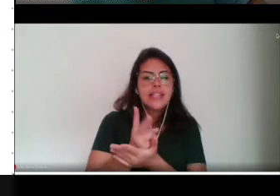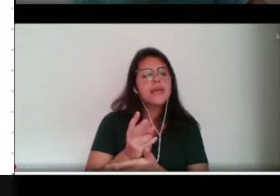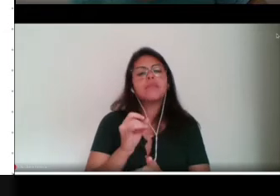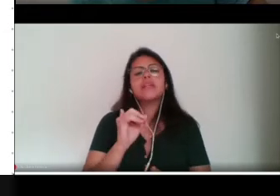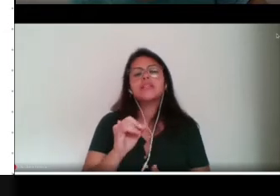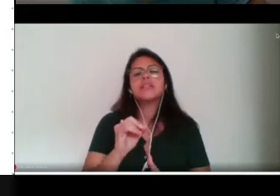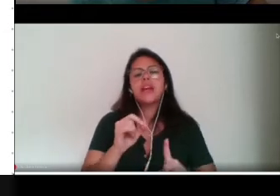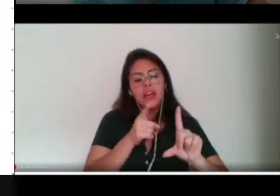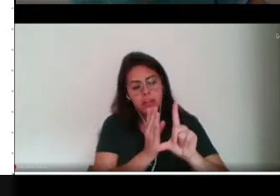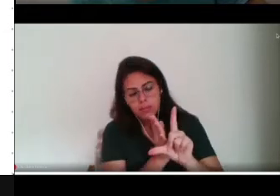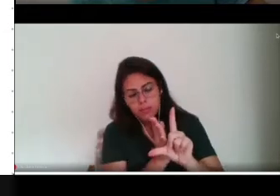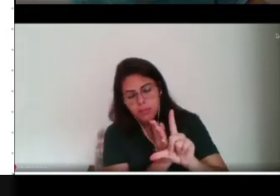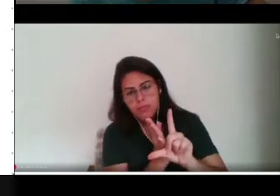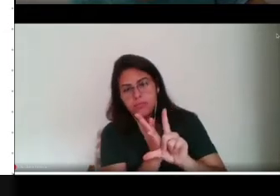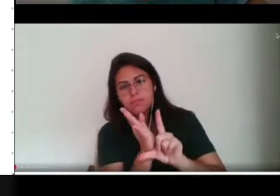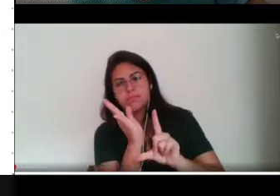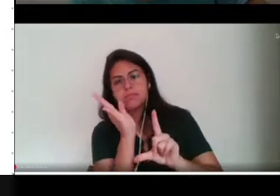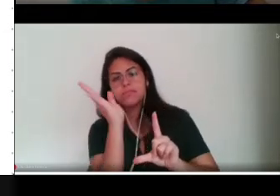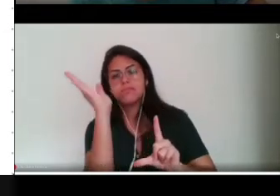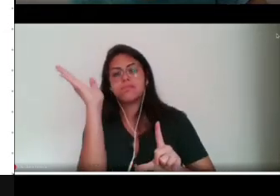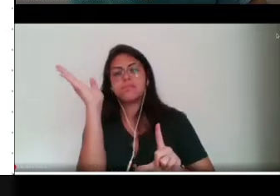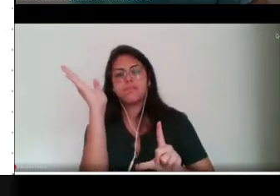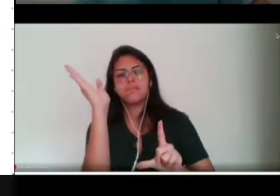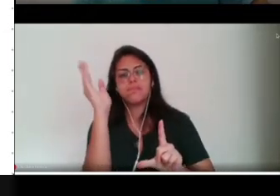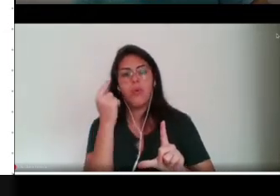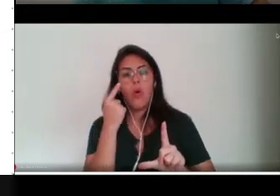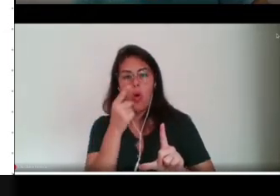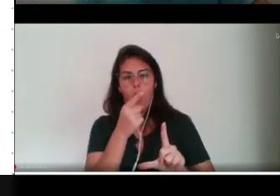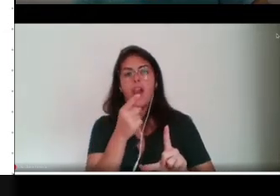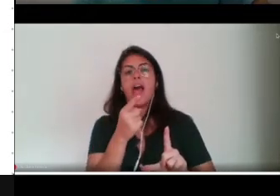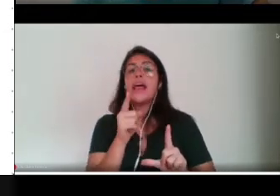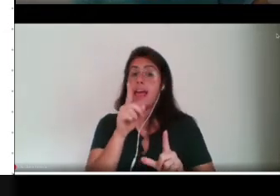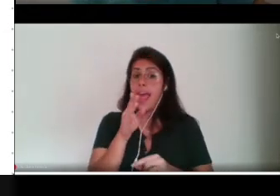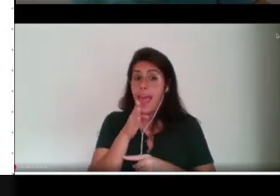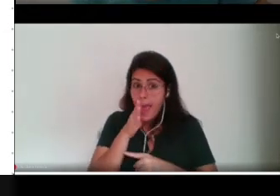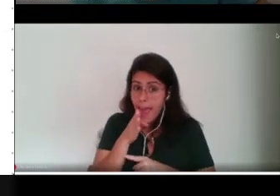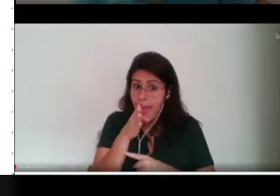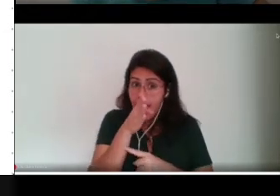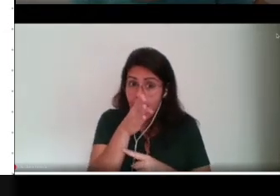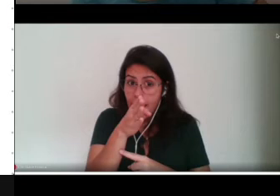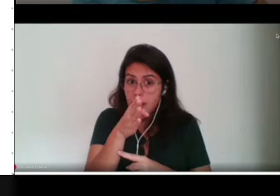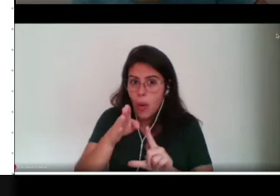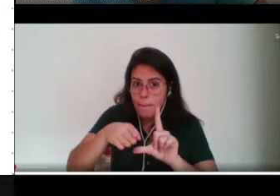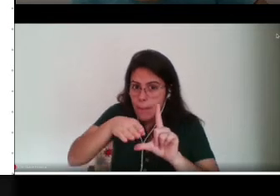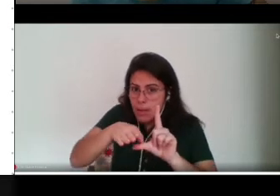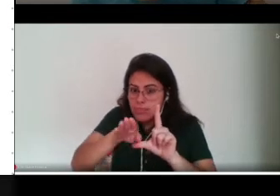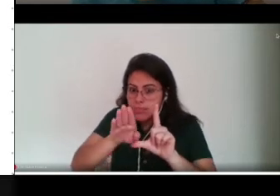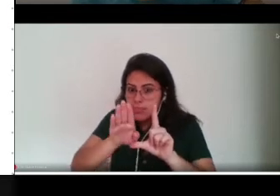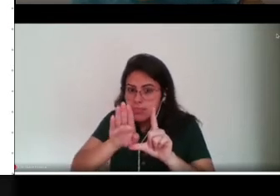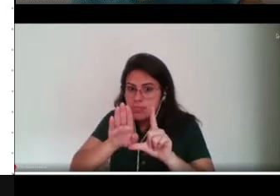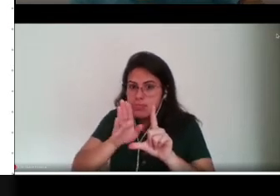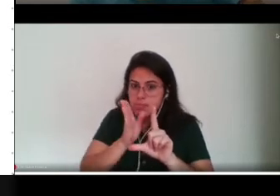Então, por exemplo, no ponto 1, a velocidade é constante e positiva. Onde ela é constante